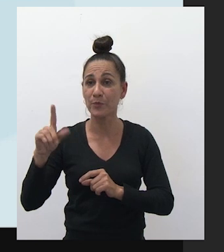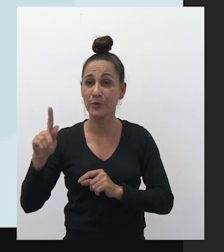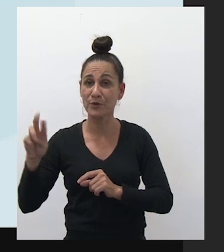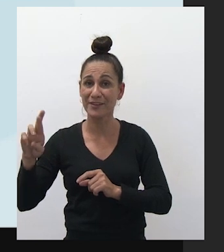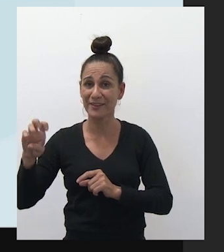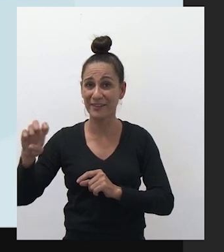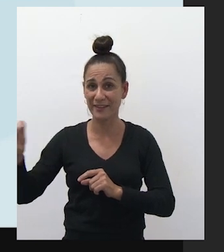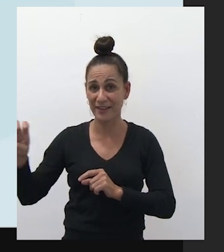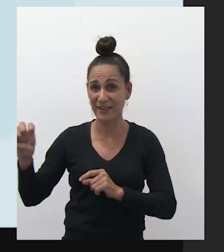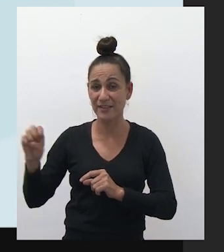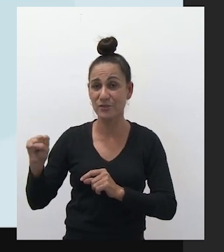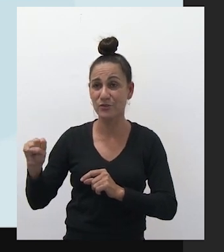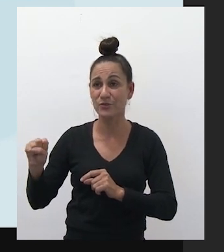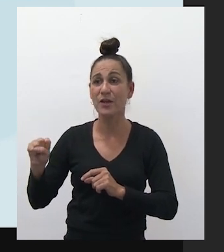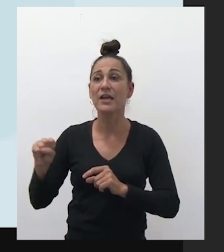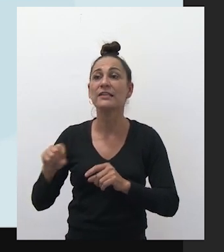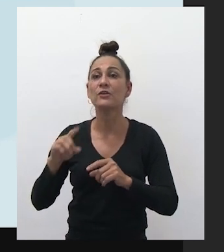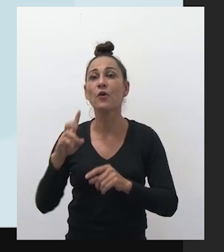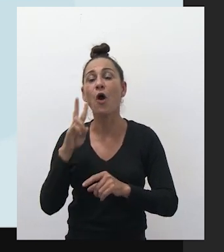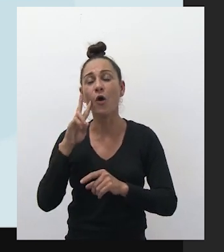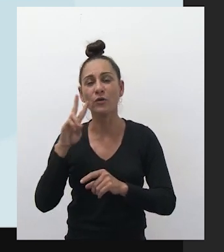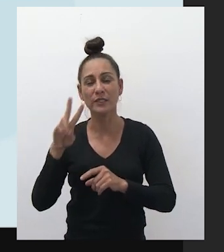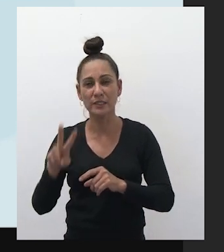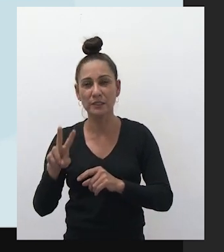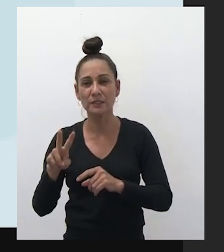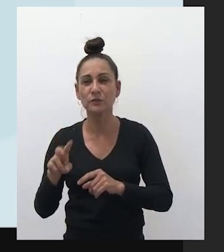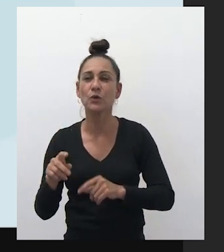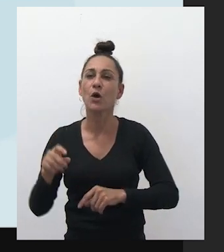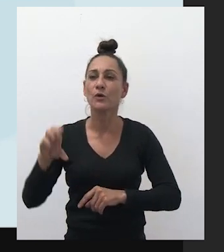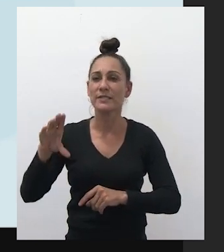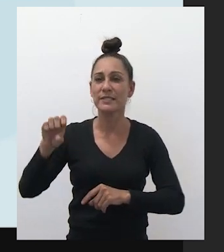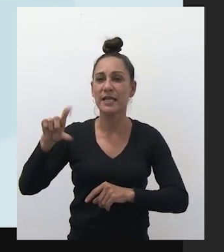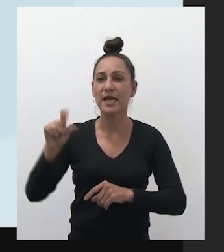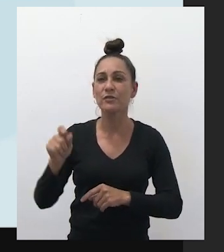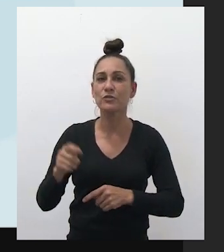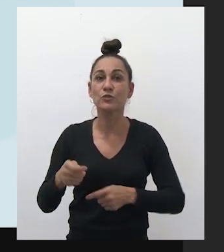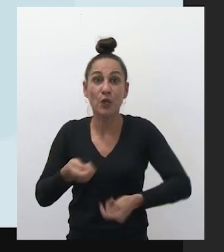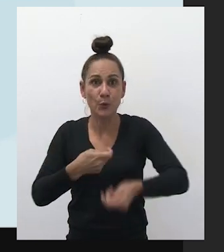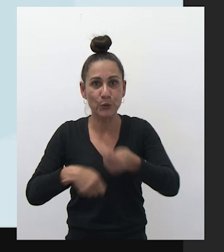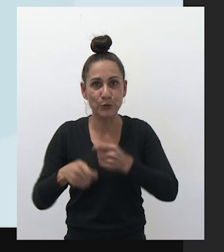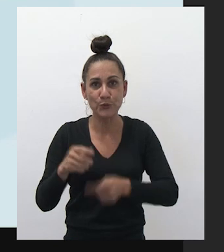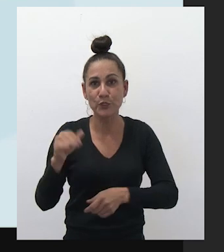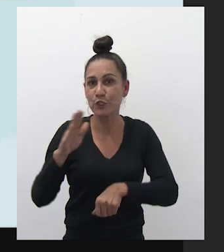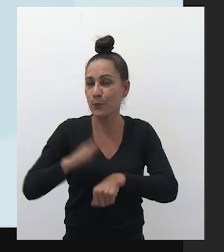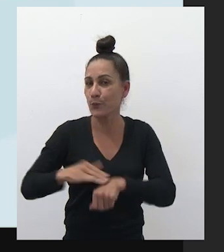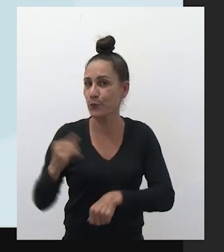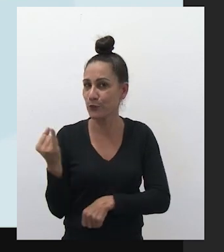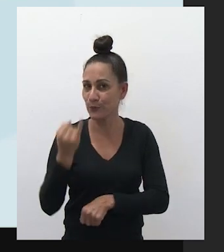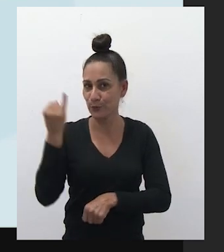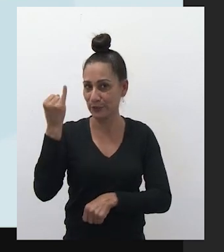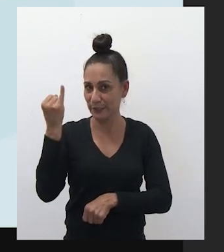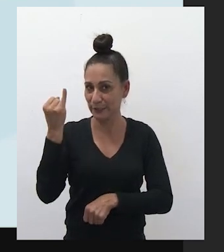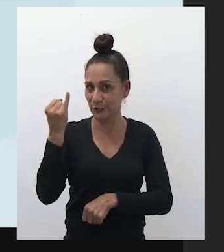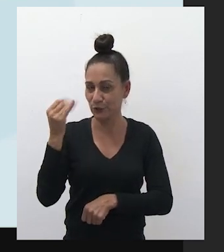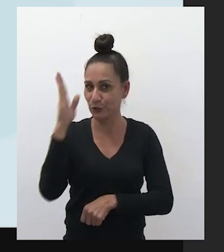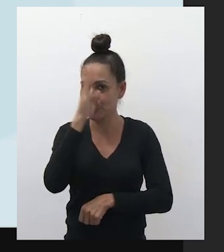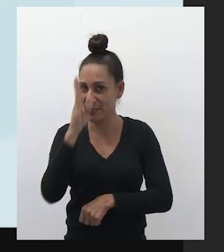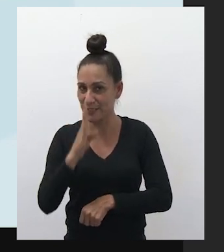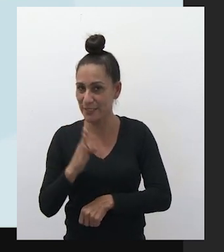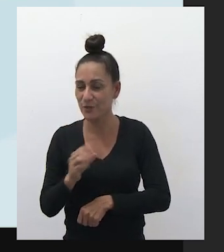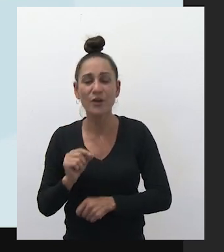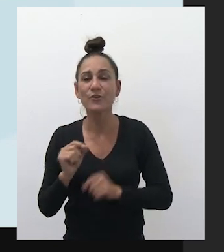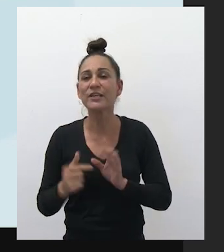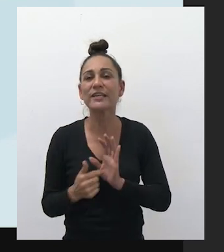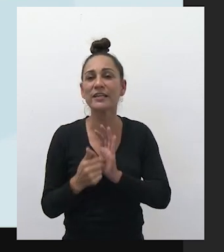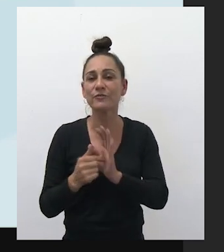Aqui pegando o Celso Furtado, que é um economista aclamadíssimo no Brasil, desenvolvimentista. O que ele diz